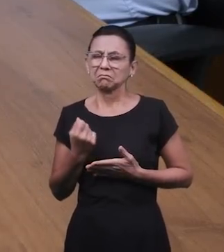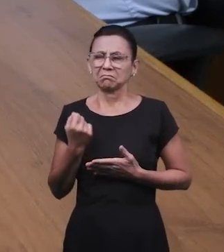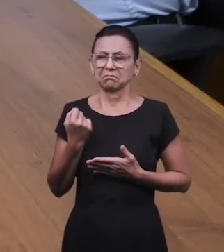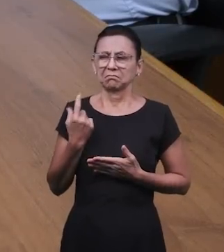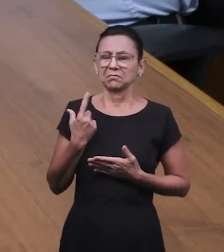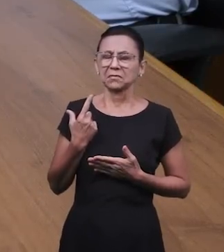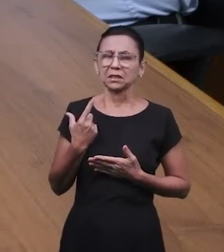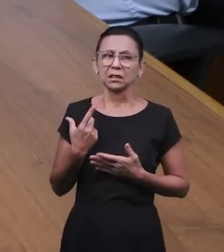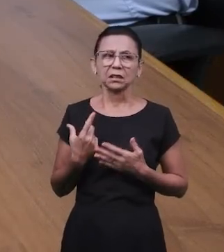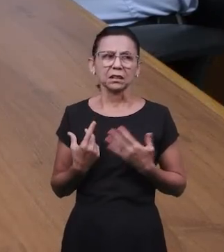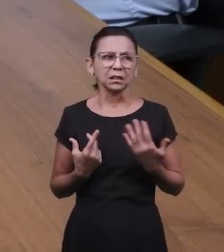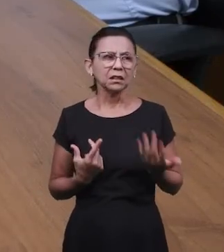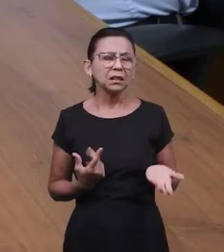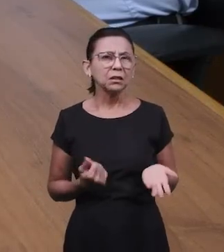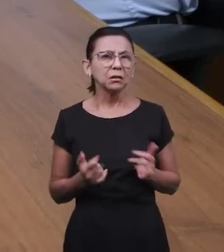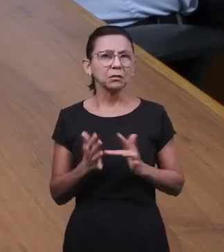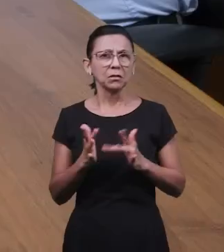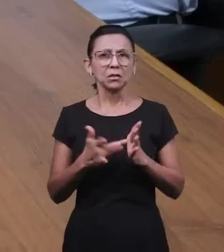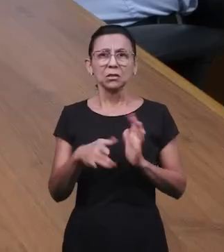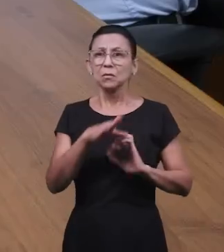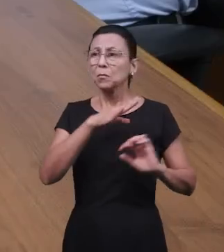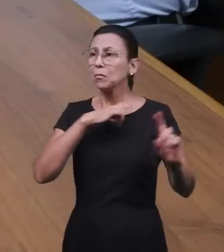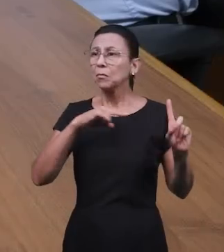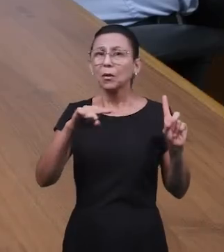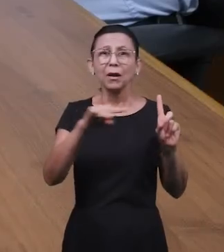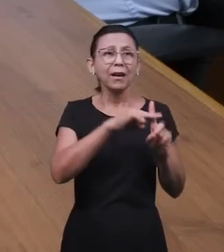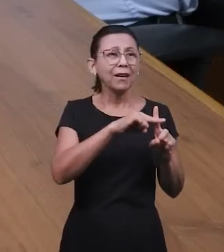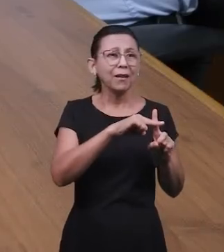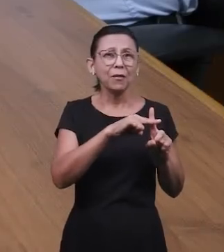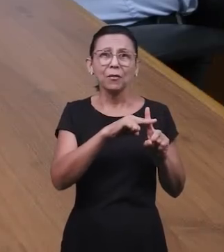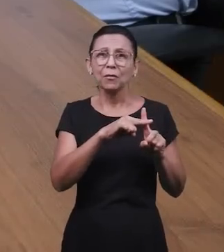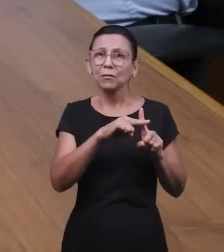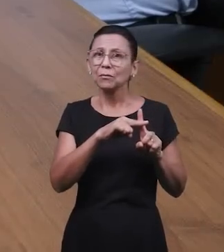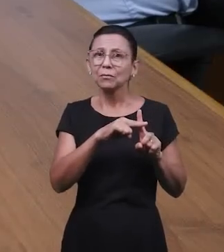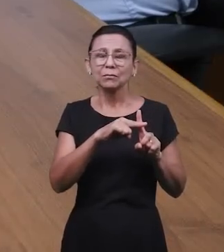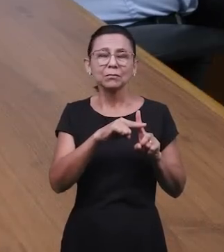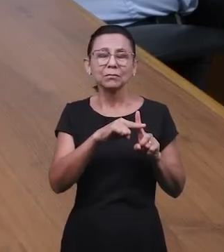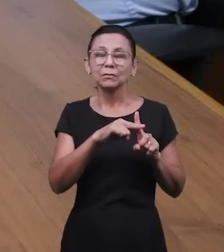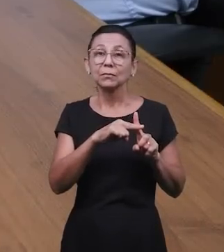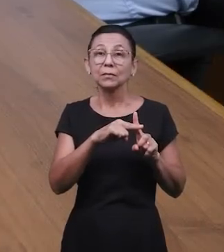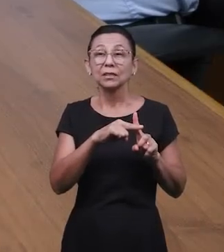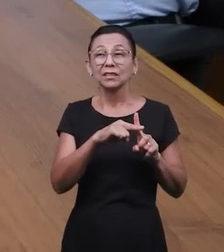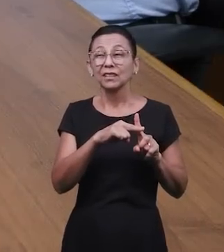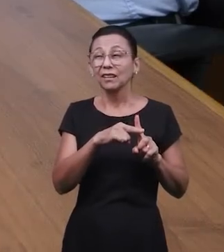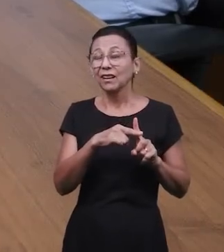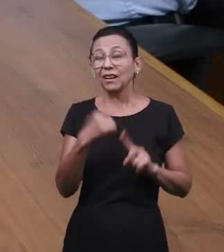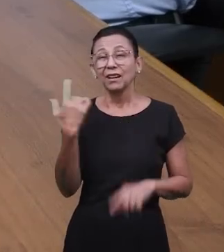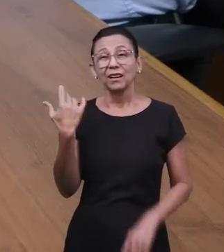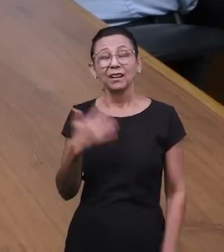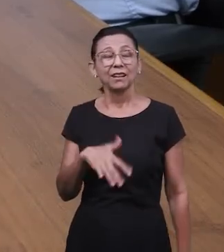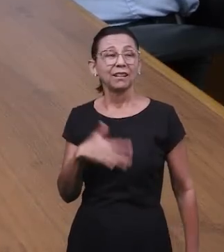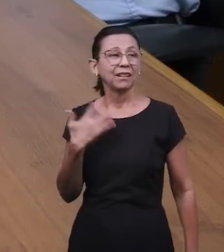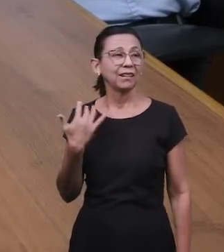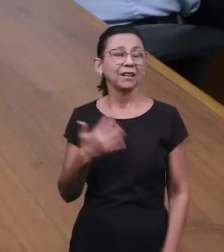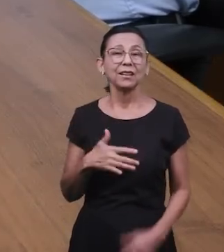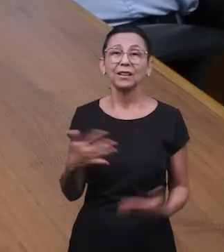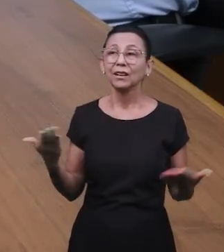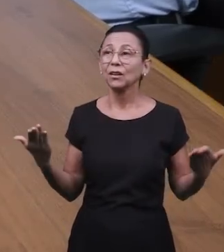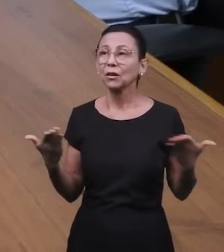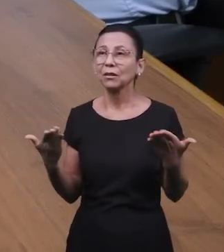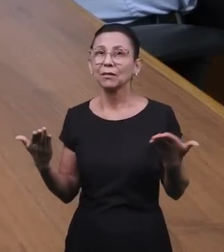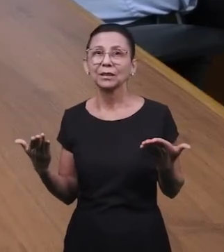amedrontados. O grande líder morreu, aquele que fazia os milagres morreu. Então, isso tudo... Uma certa frustração, né?